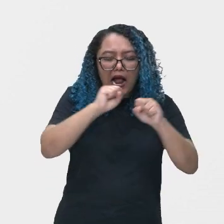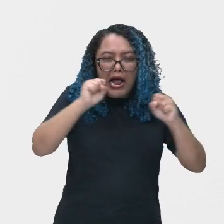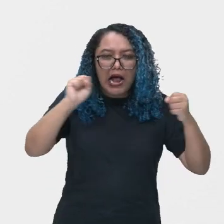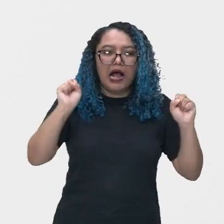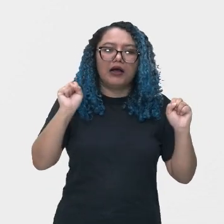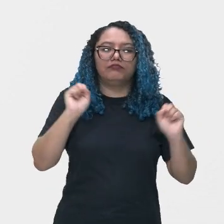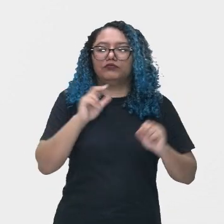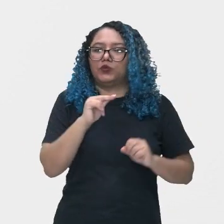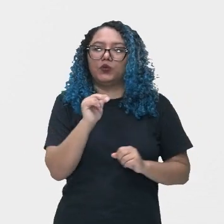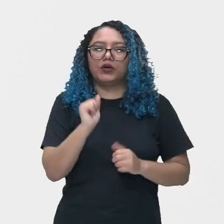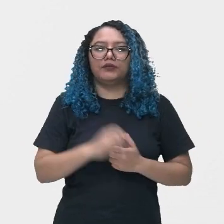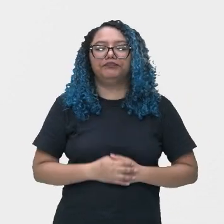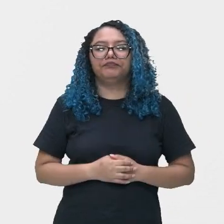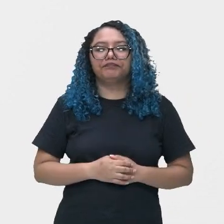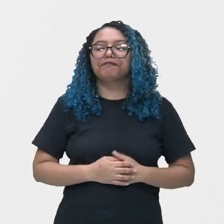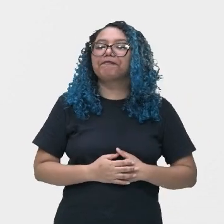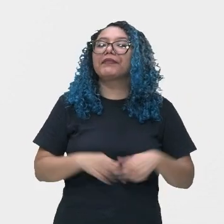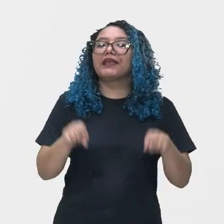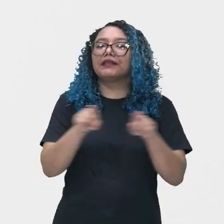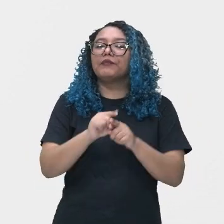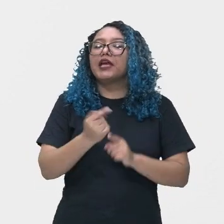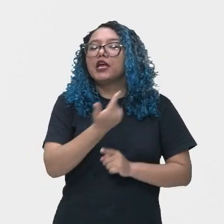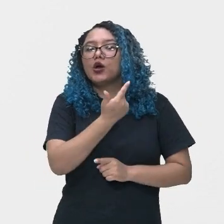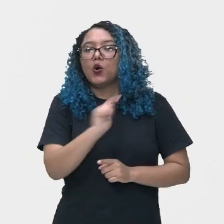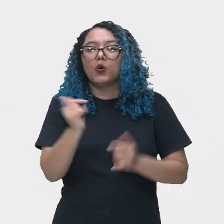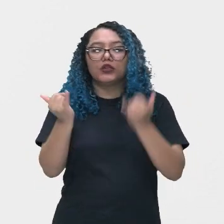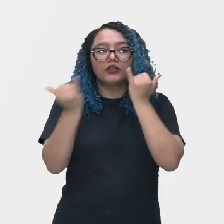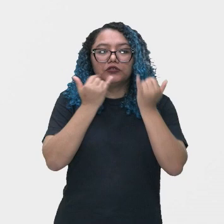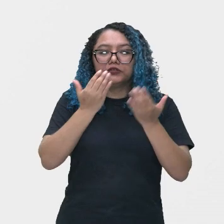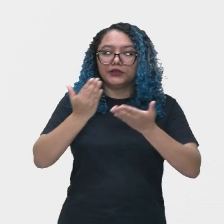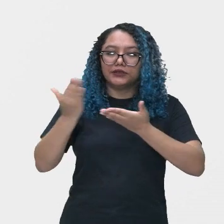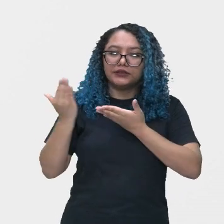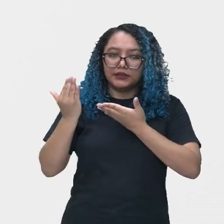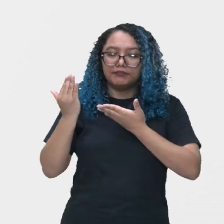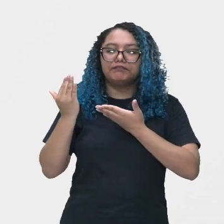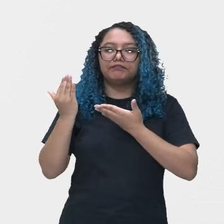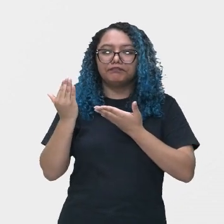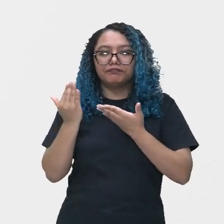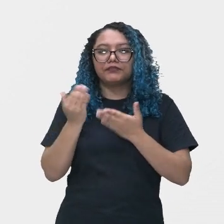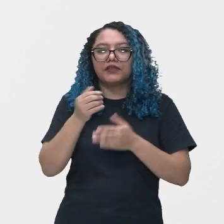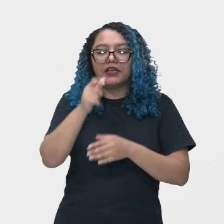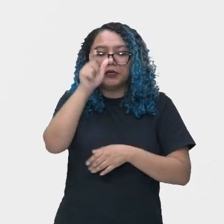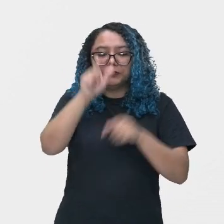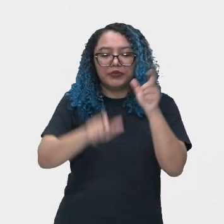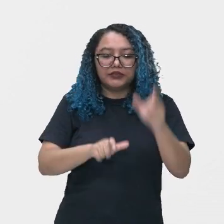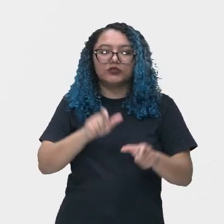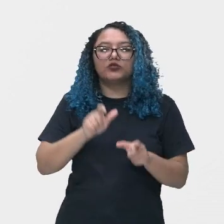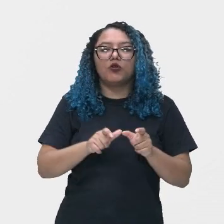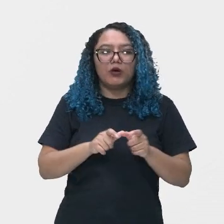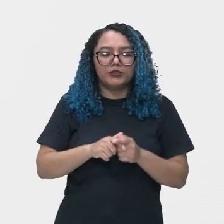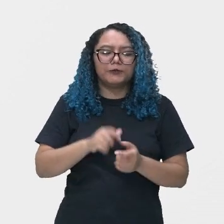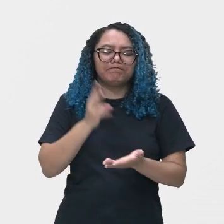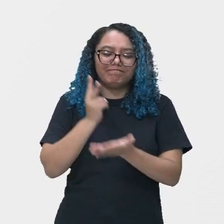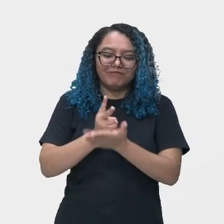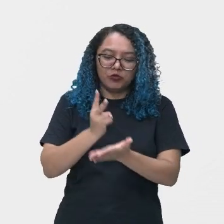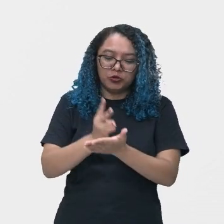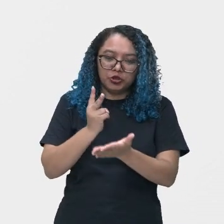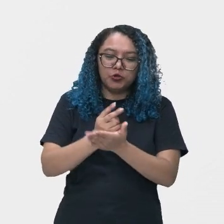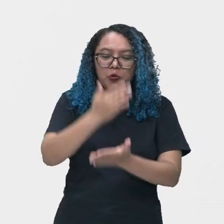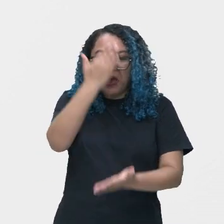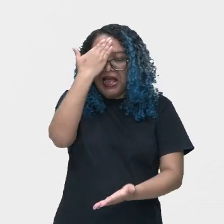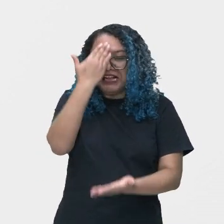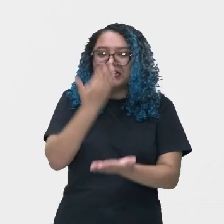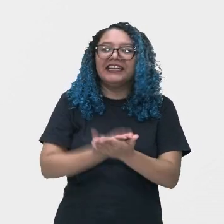news que até hoje, gente, acreditem, as pessoas ainda acham que é verdade, tá bom?